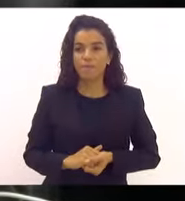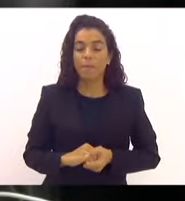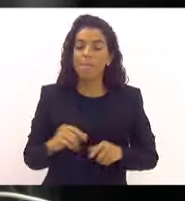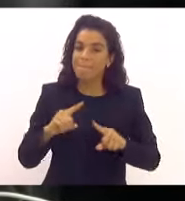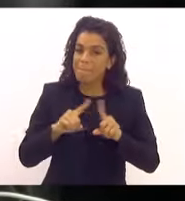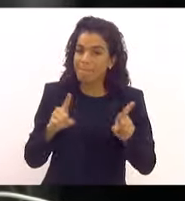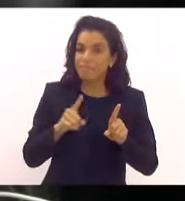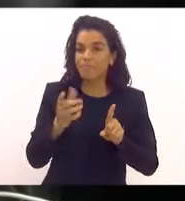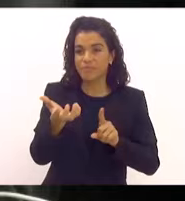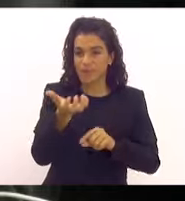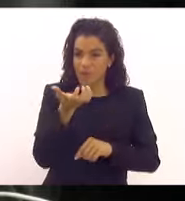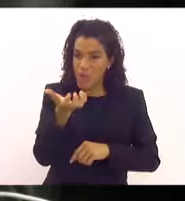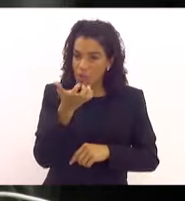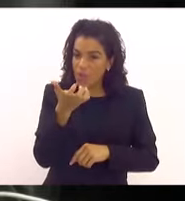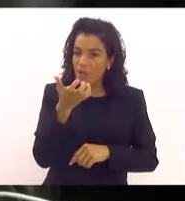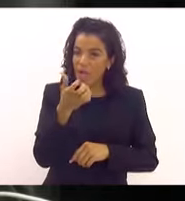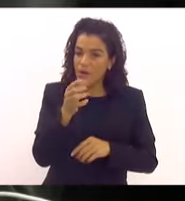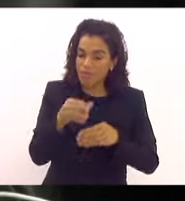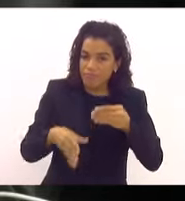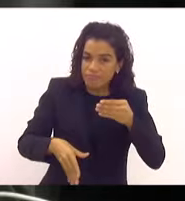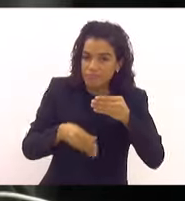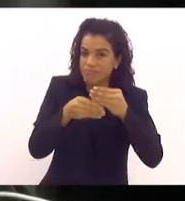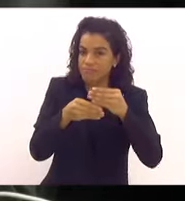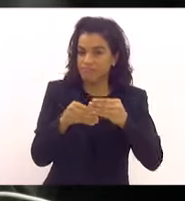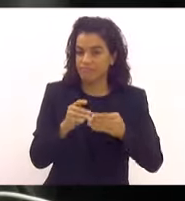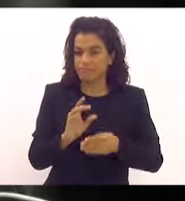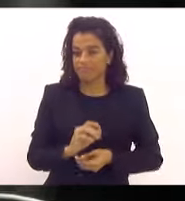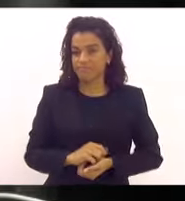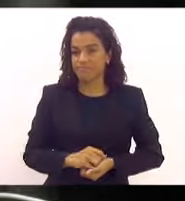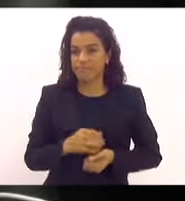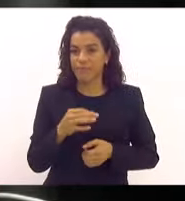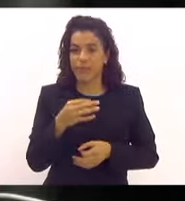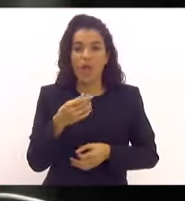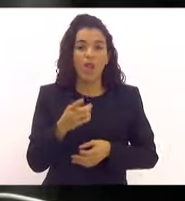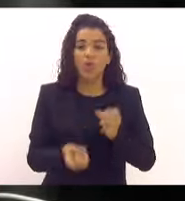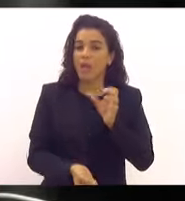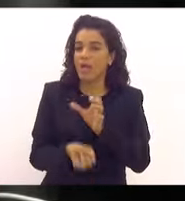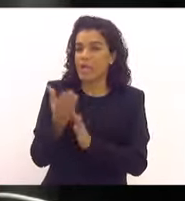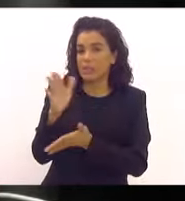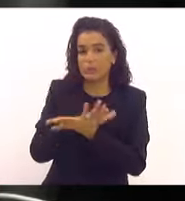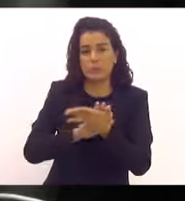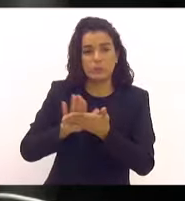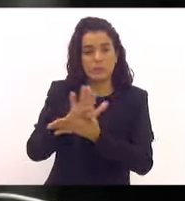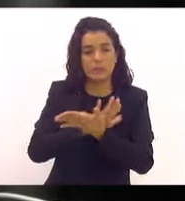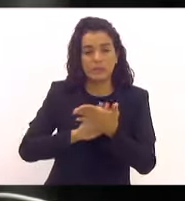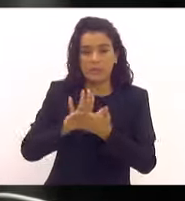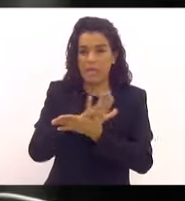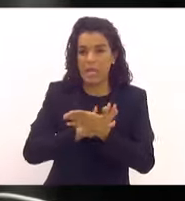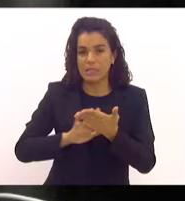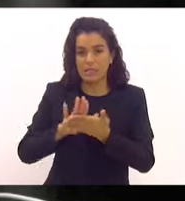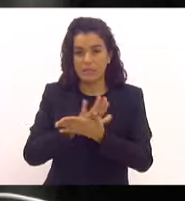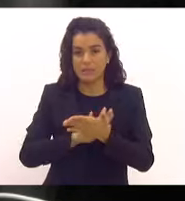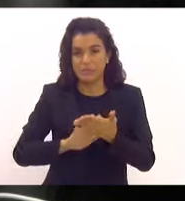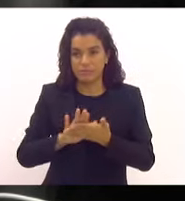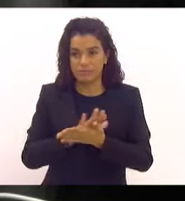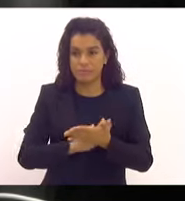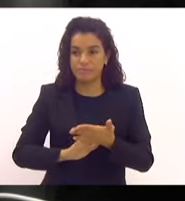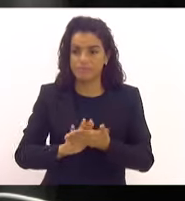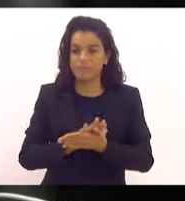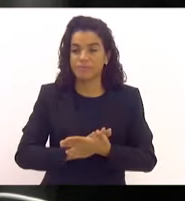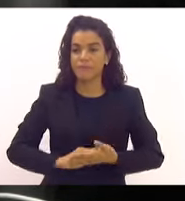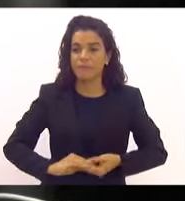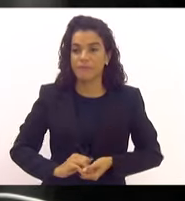eu queria que fizesse pequeno reparo. Ela não está criando nada, nem adentrando em nada. Inclusive, ela só